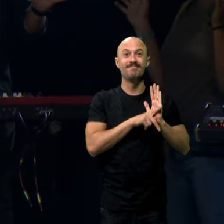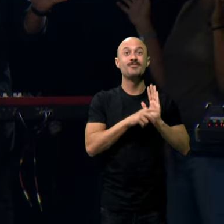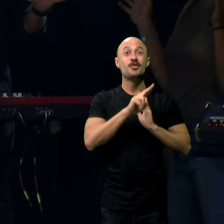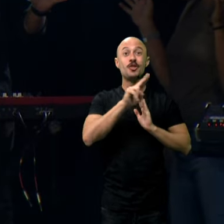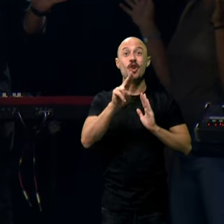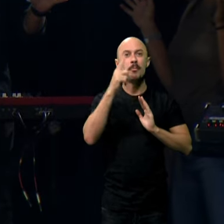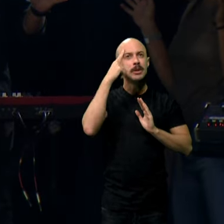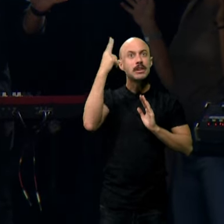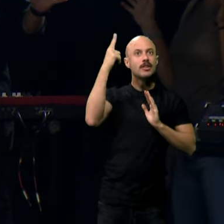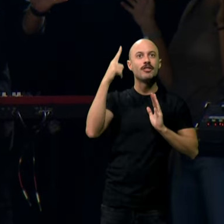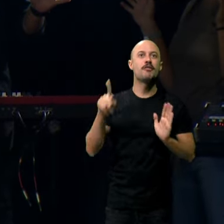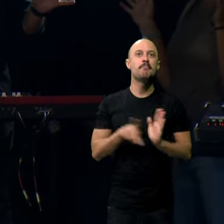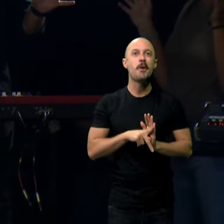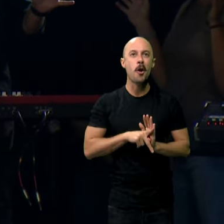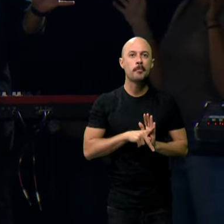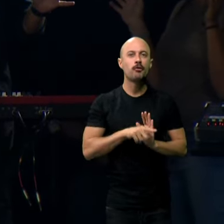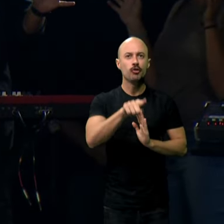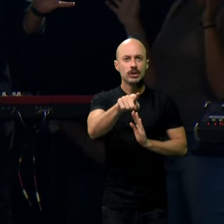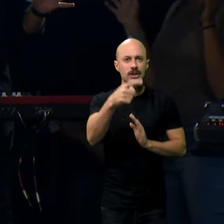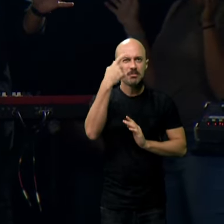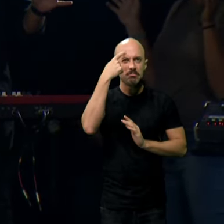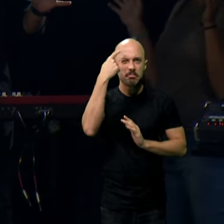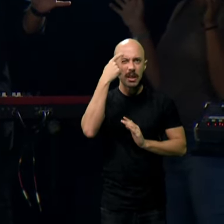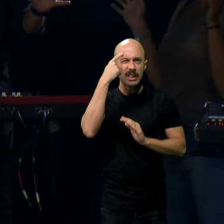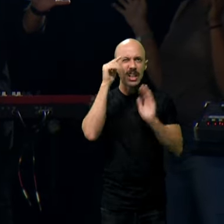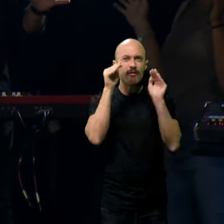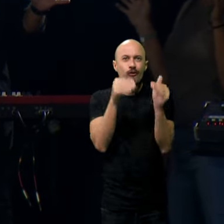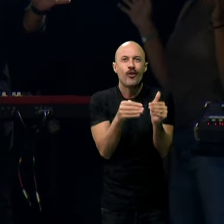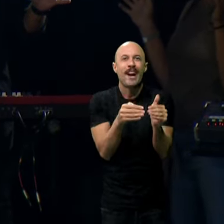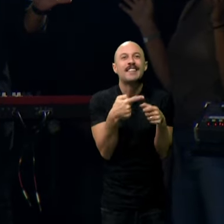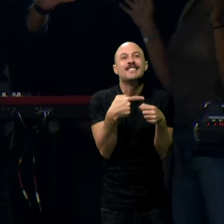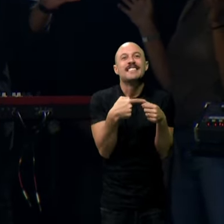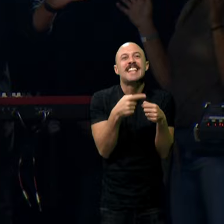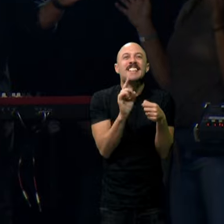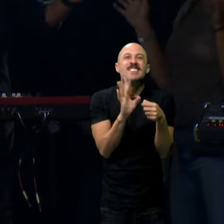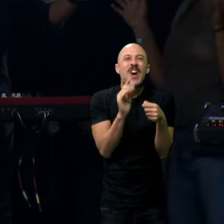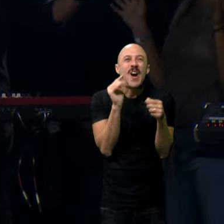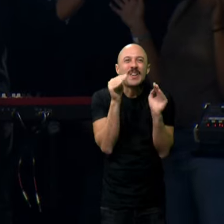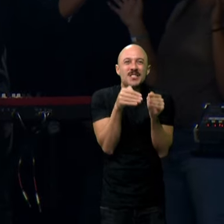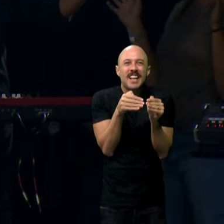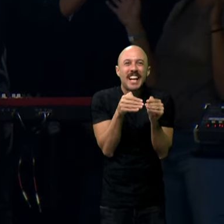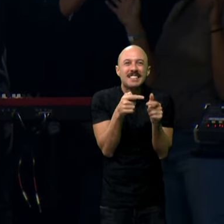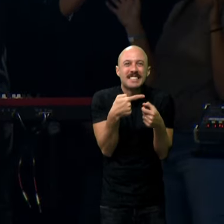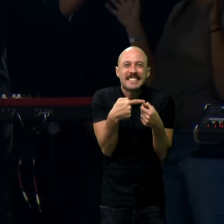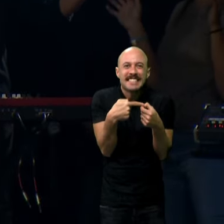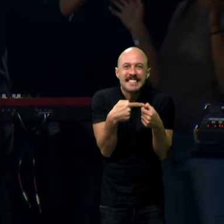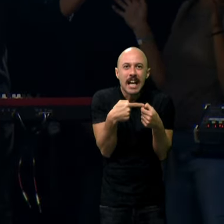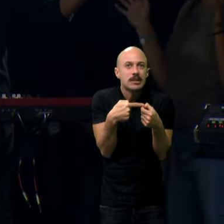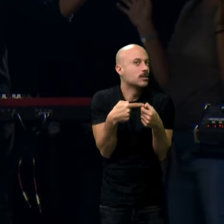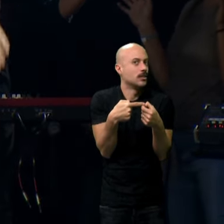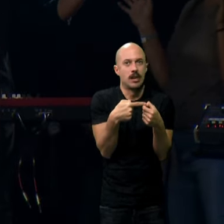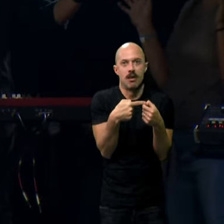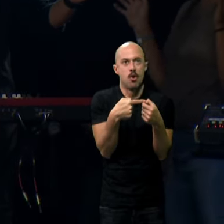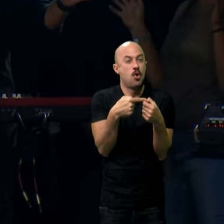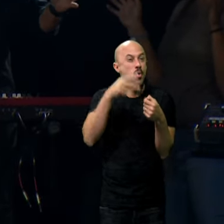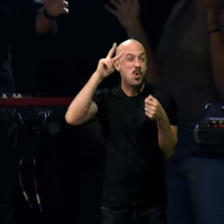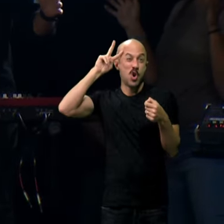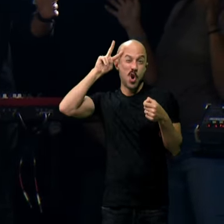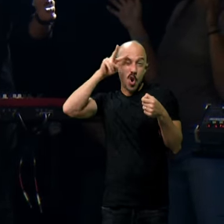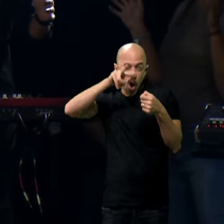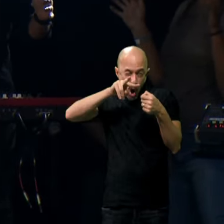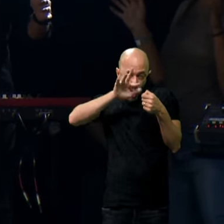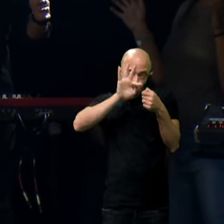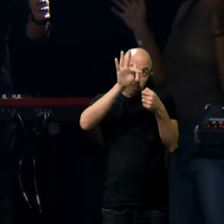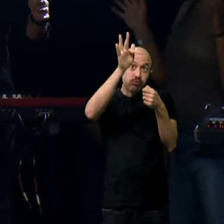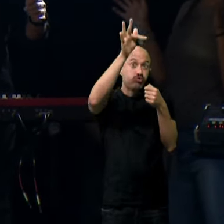cidade. Não limite o seu estado. Olhe longe, olhe longe. Se seu Deus é grande, quando você